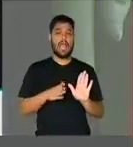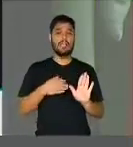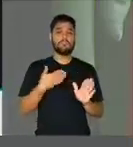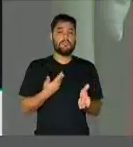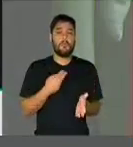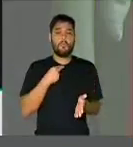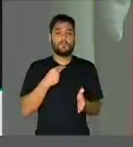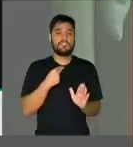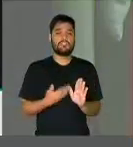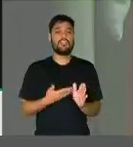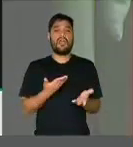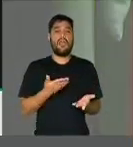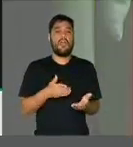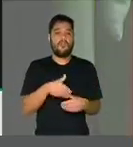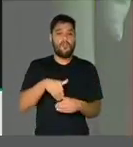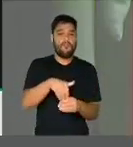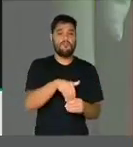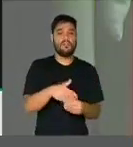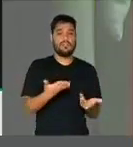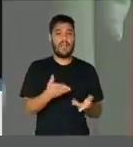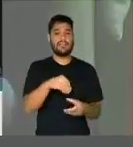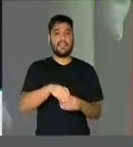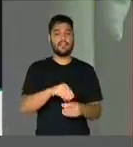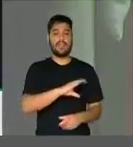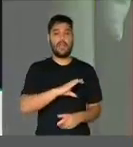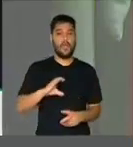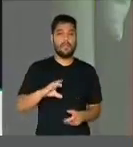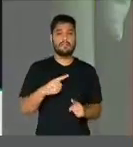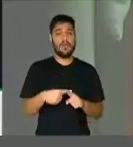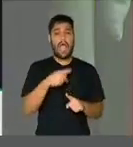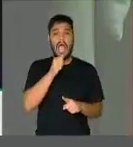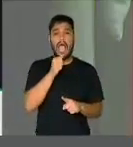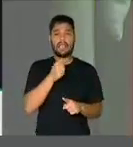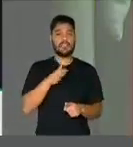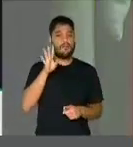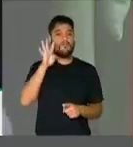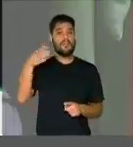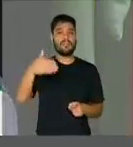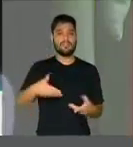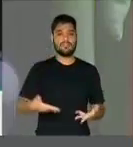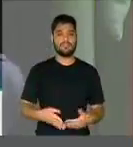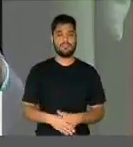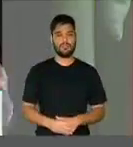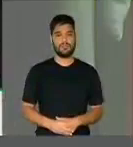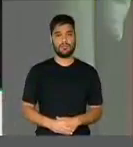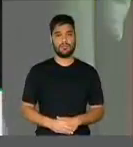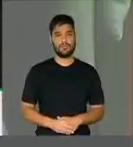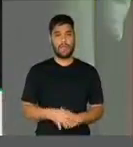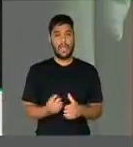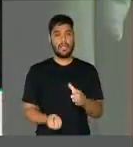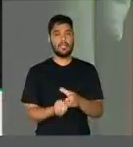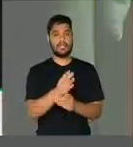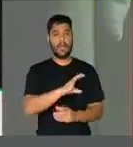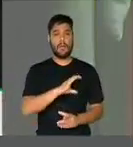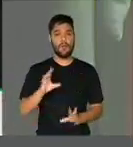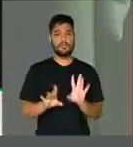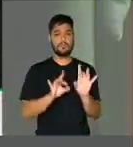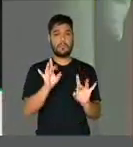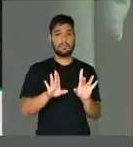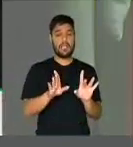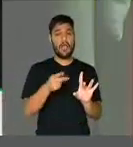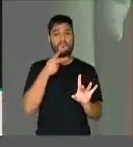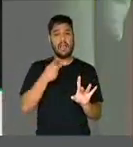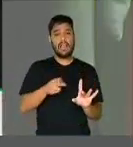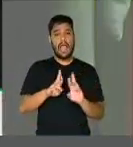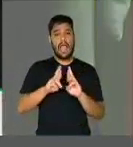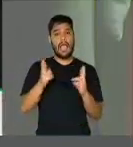a matéria é vencida, deputada Erundina, sobre algo que não foi deliberado? Se instala uma nova comissão, diz que a reunião da